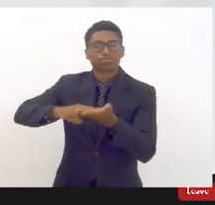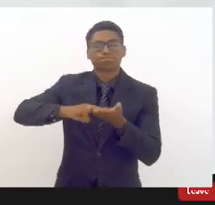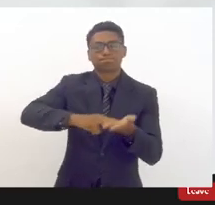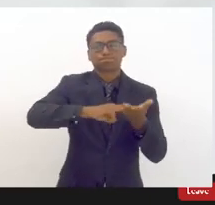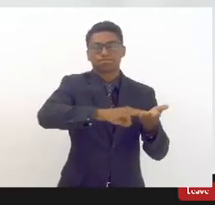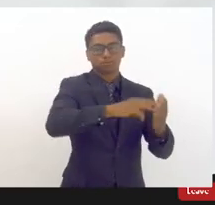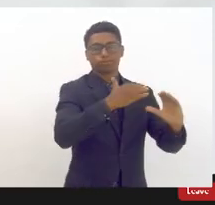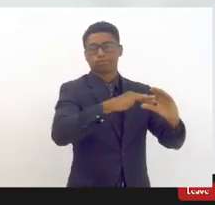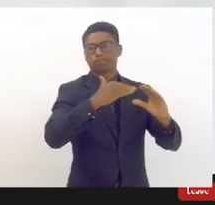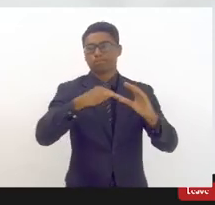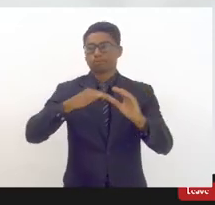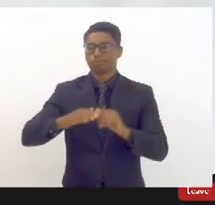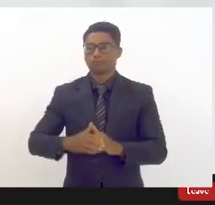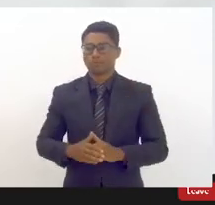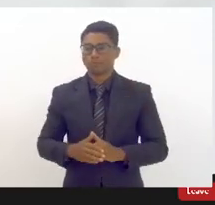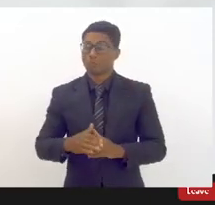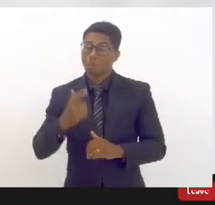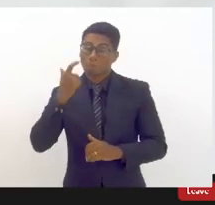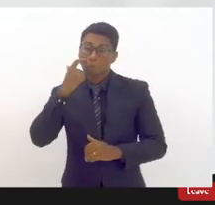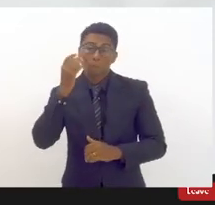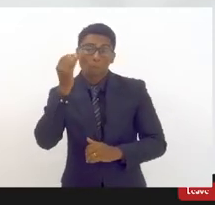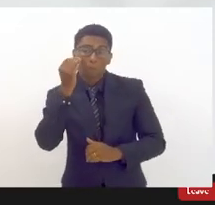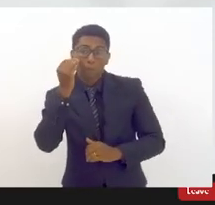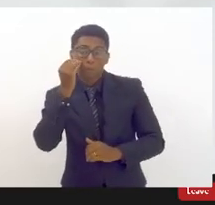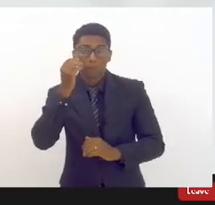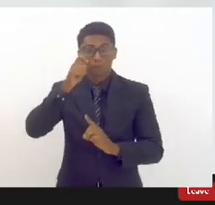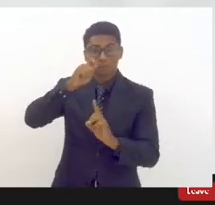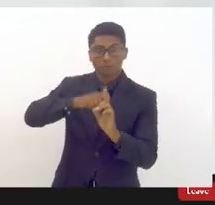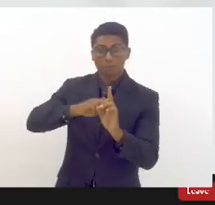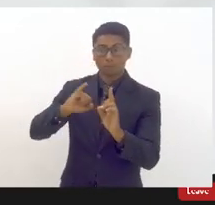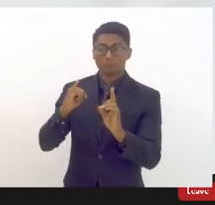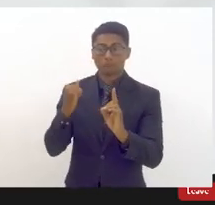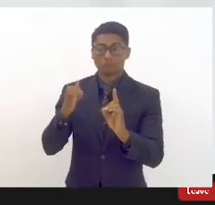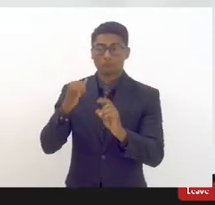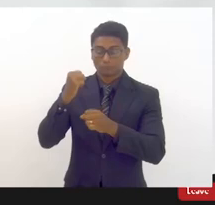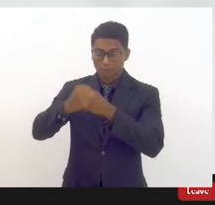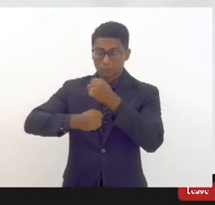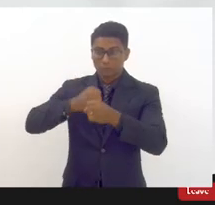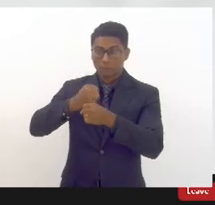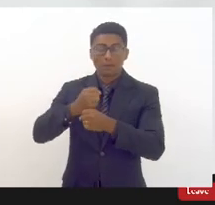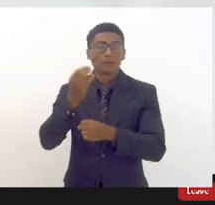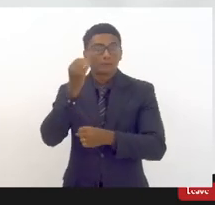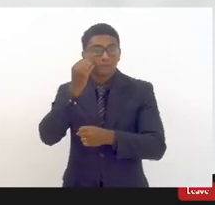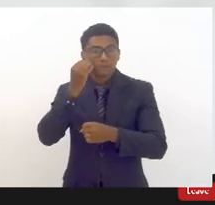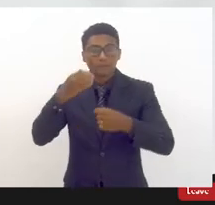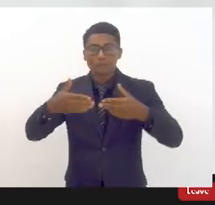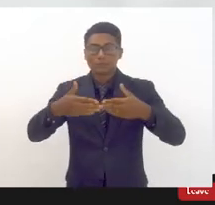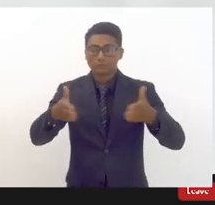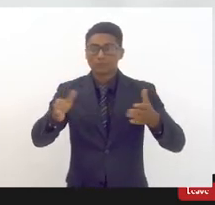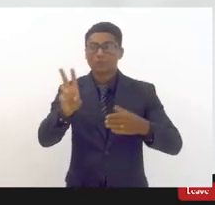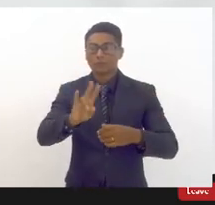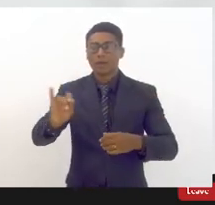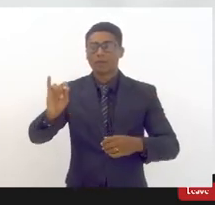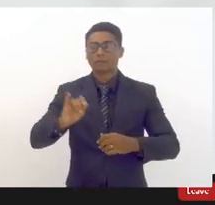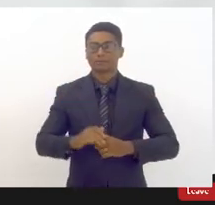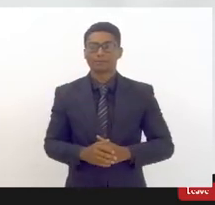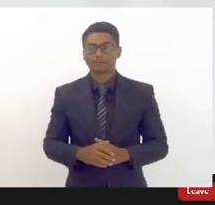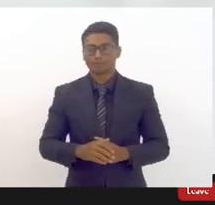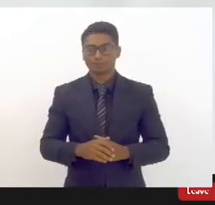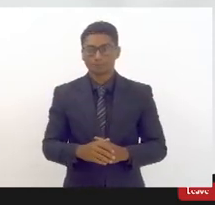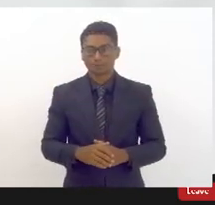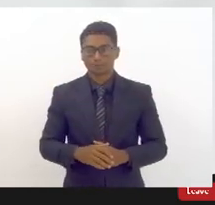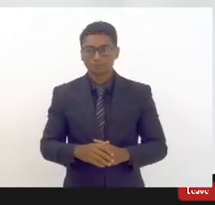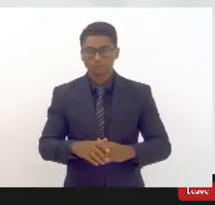provavelmente, logo em janeiro do ano que vem, é o que está previsto. A gente junto